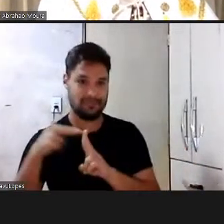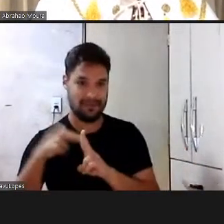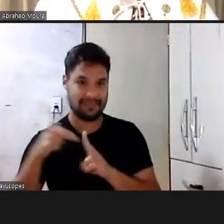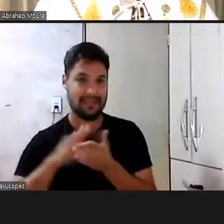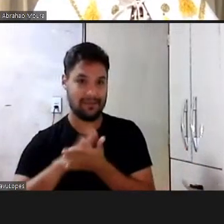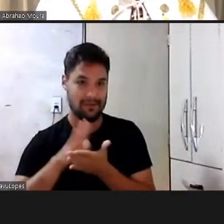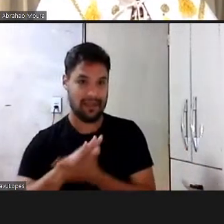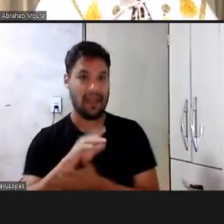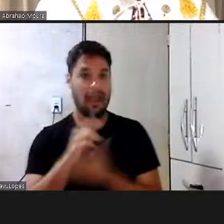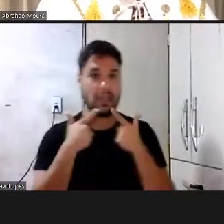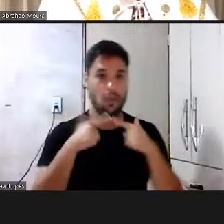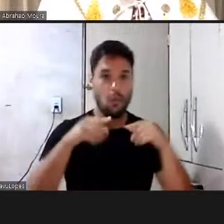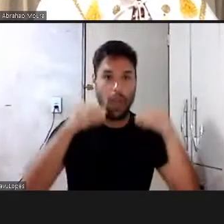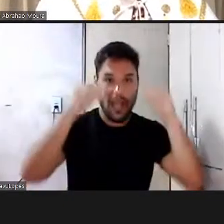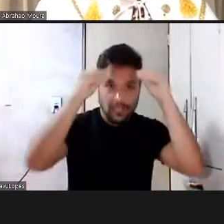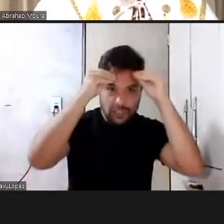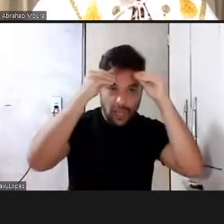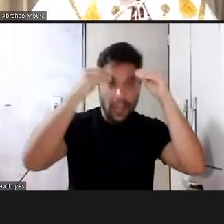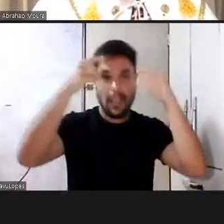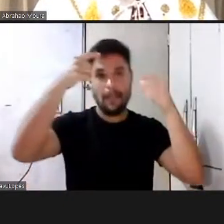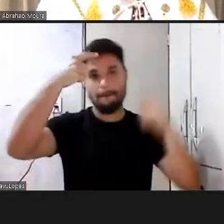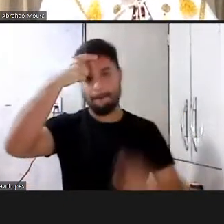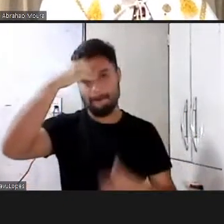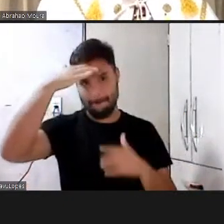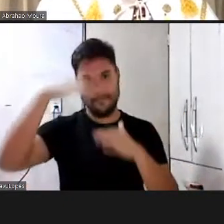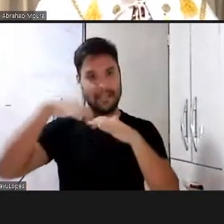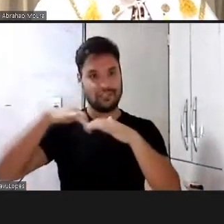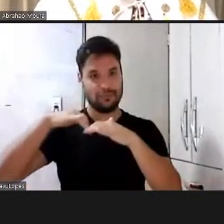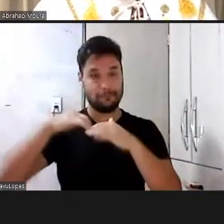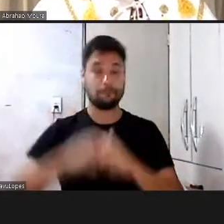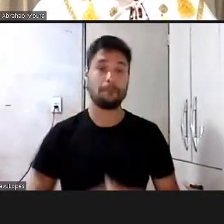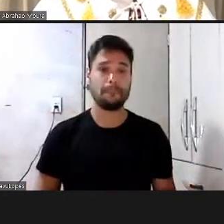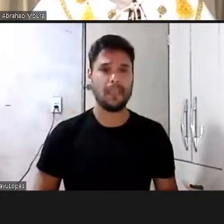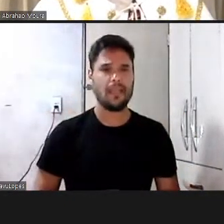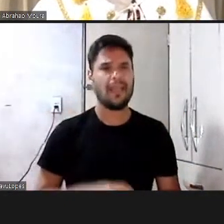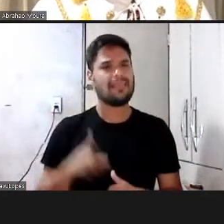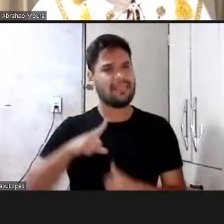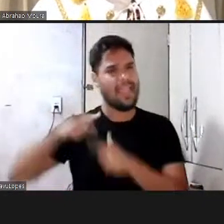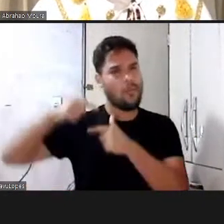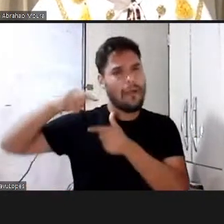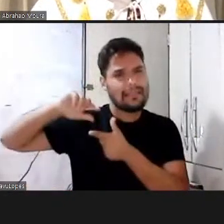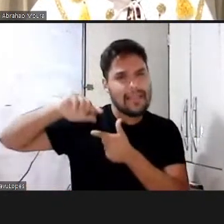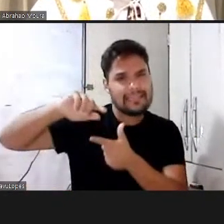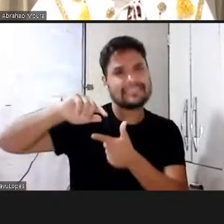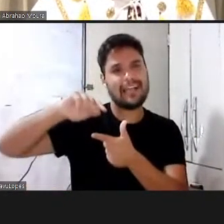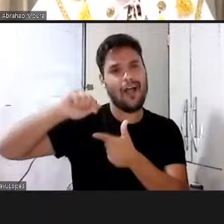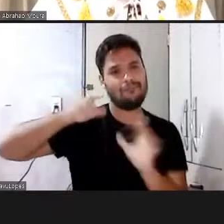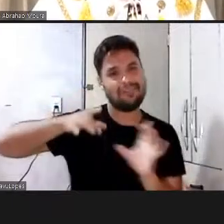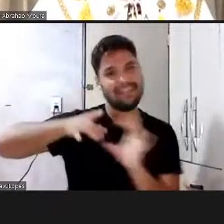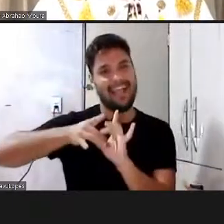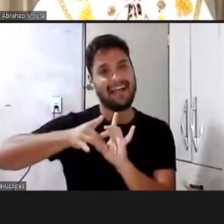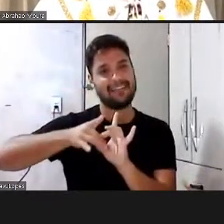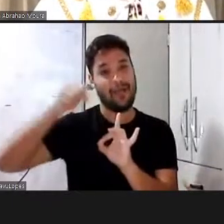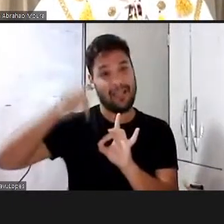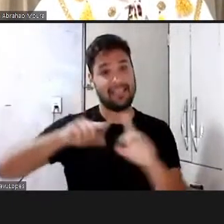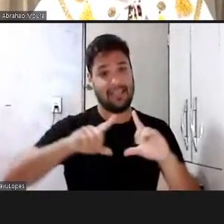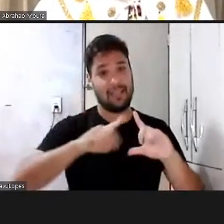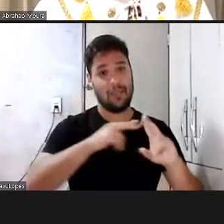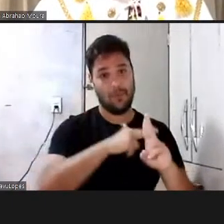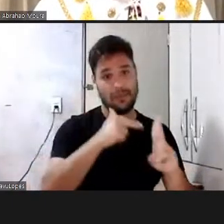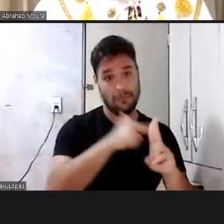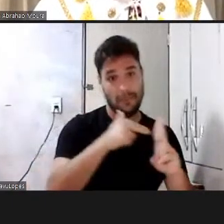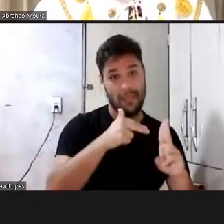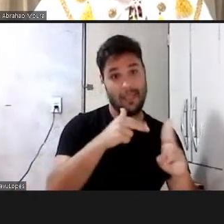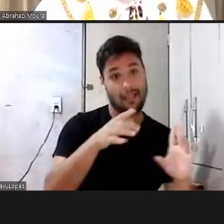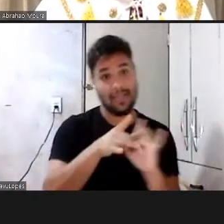e Mente. De fato, existe uma tradição que sustenta essa agenda, que foi inaugurada com as indagações filosóficas de